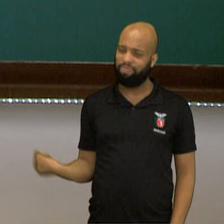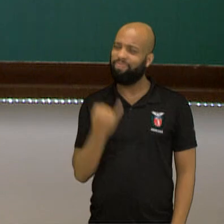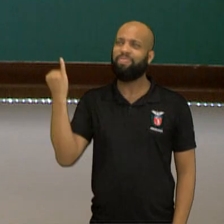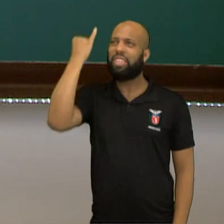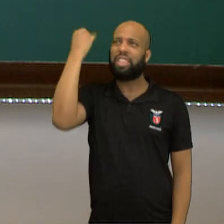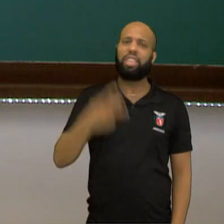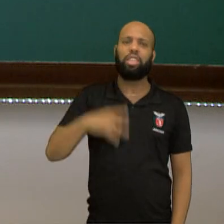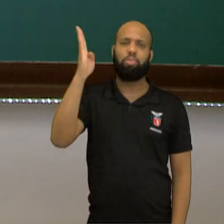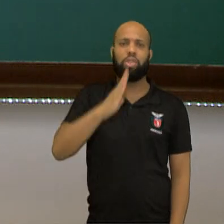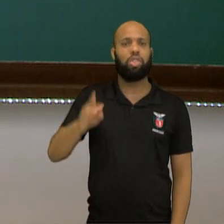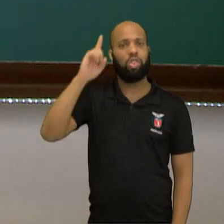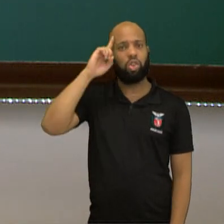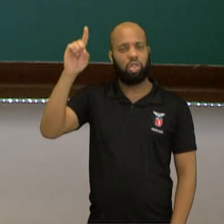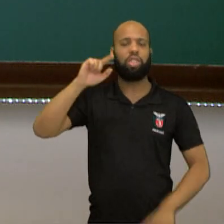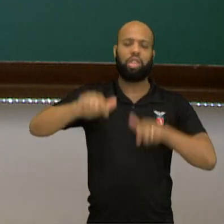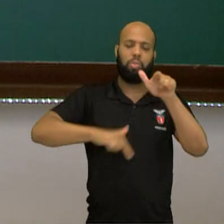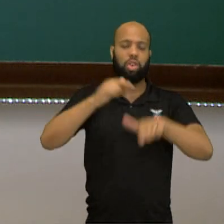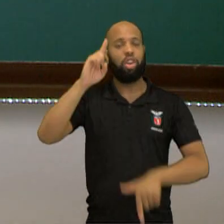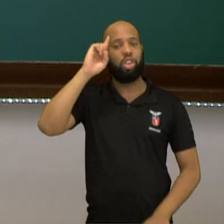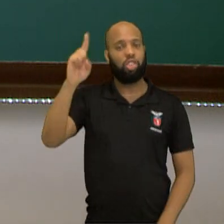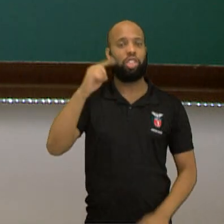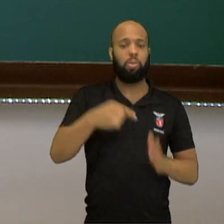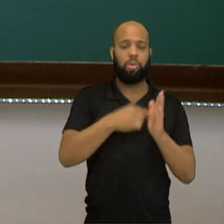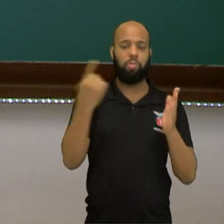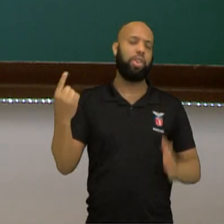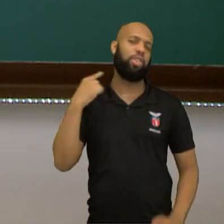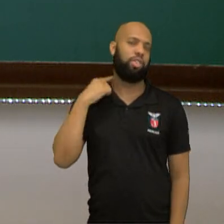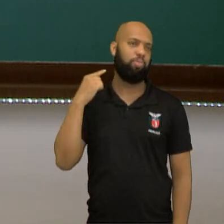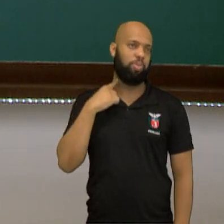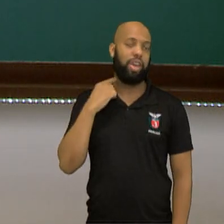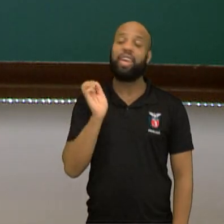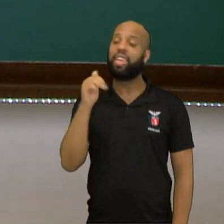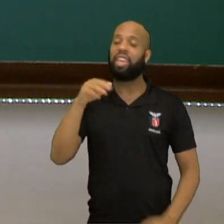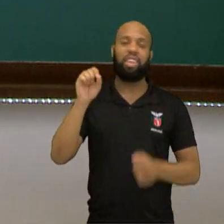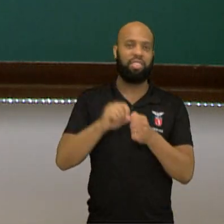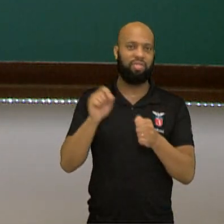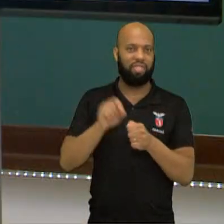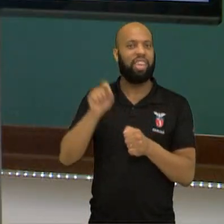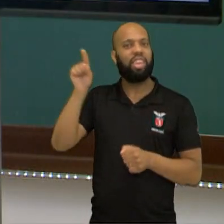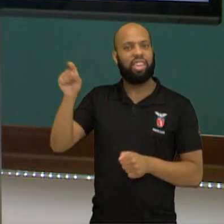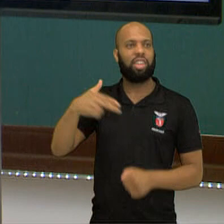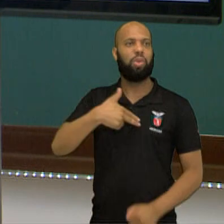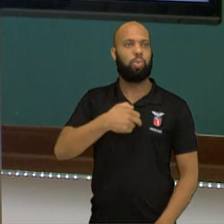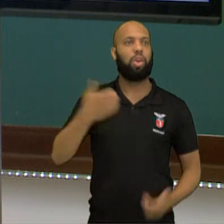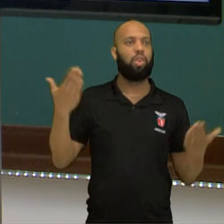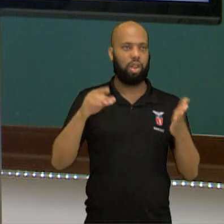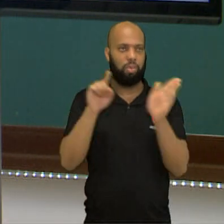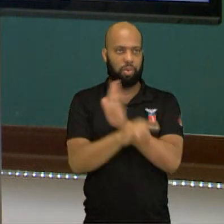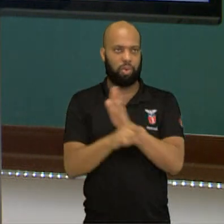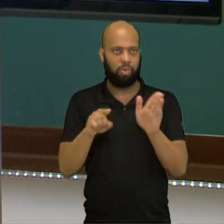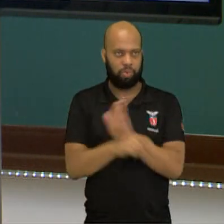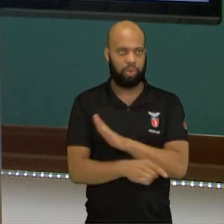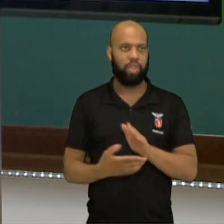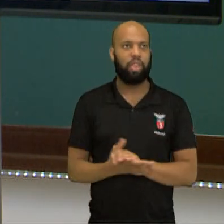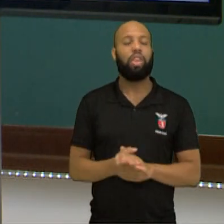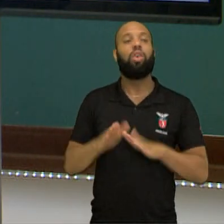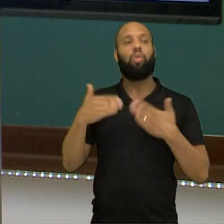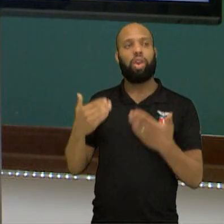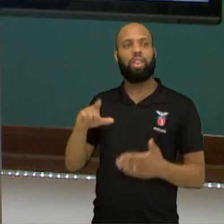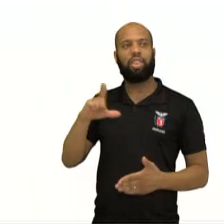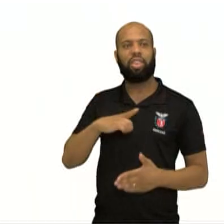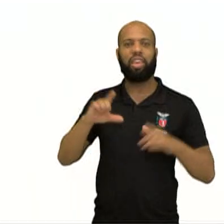do Trabalhador, o 1º de maio, instituído aí pelo Getúlio. Exercício para você.